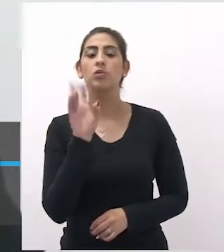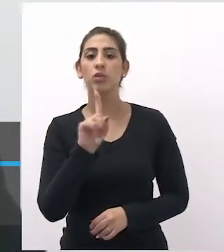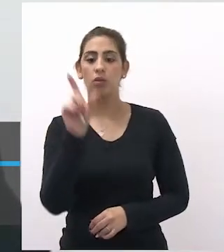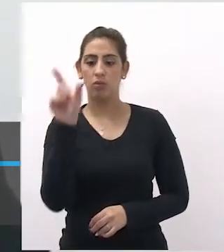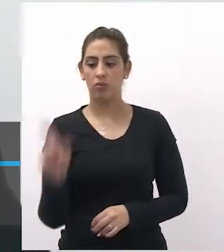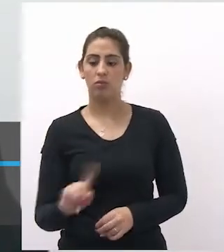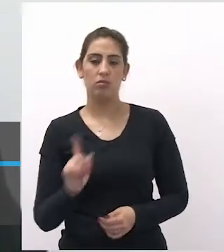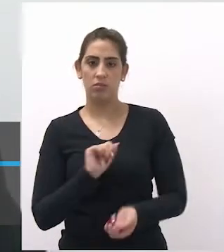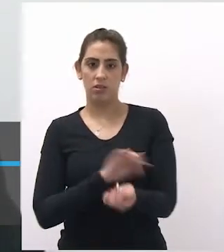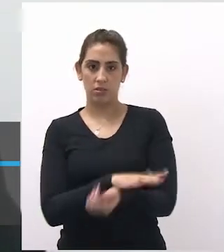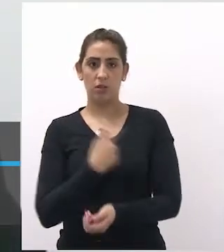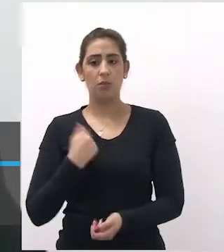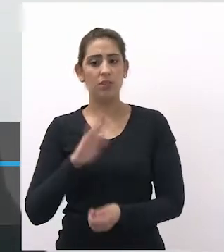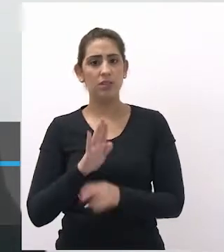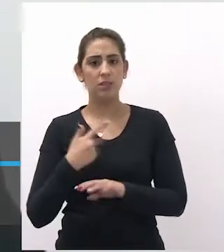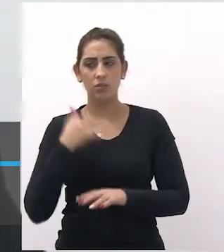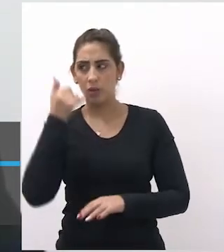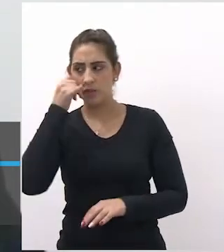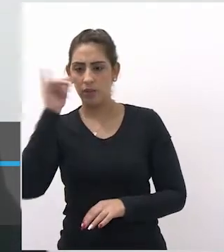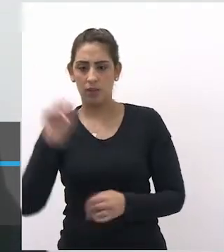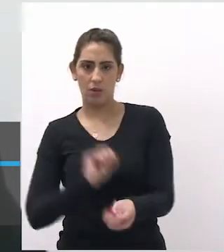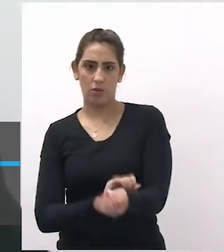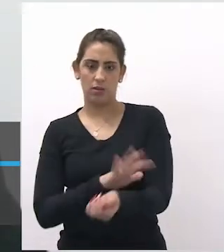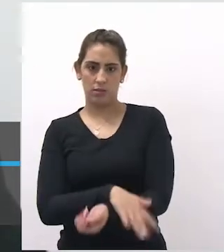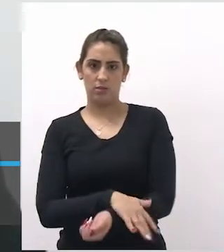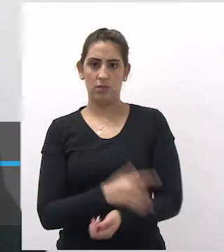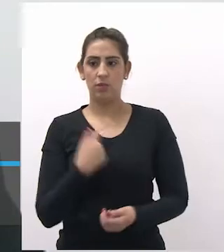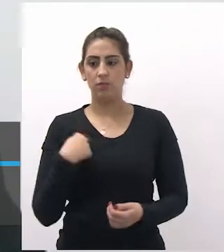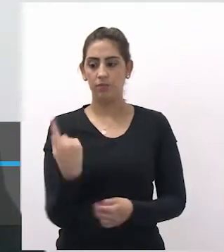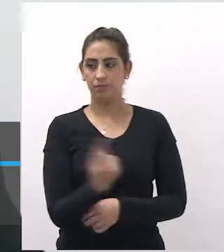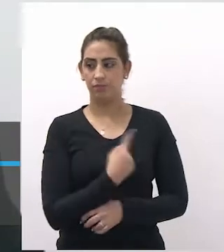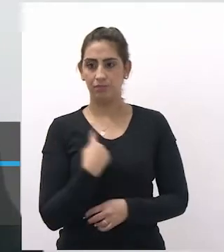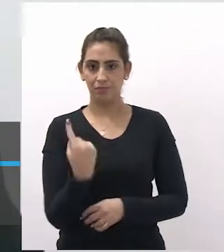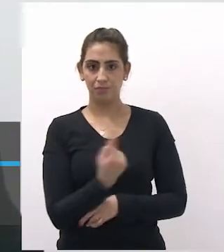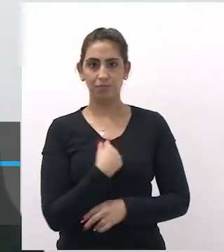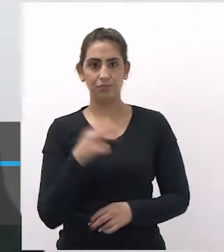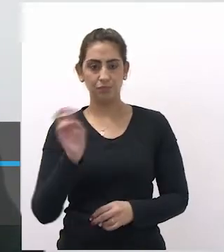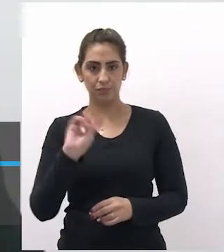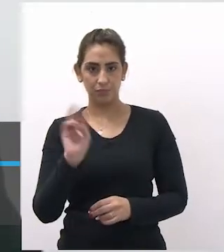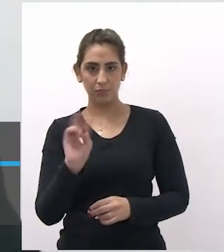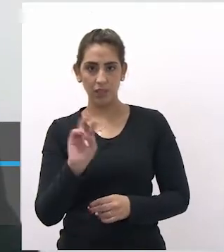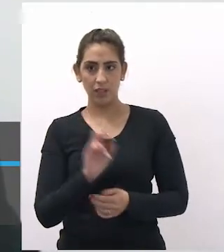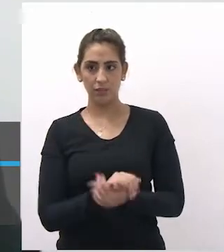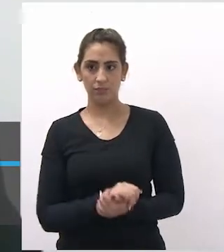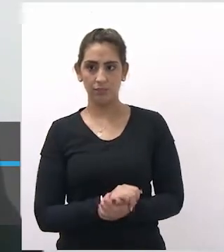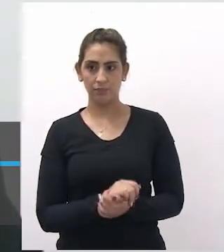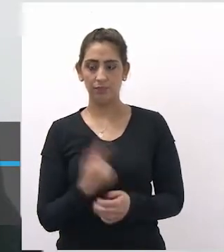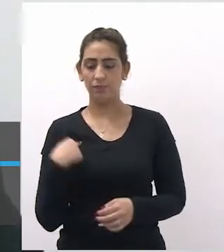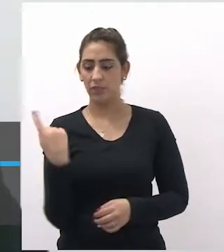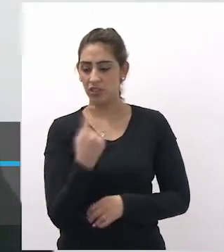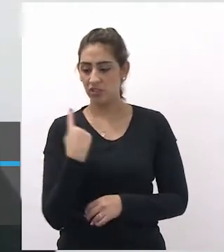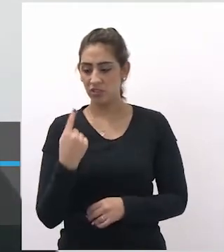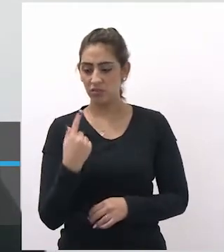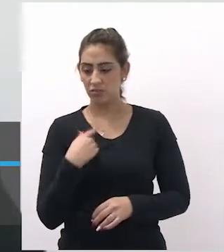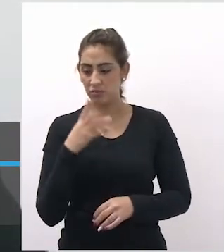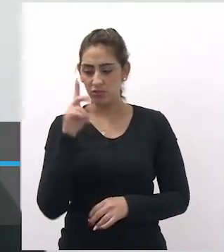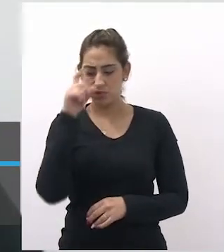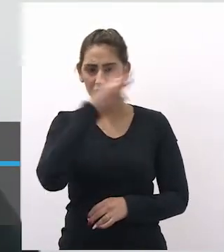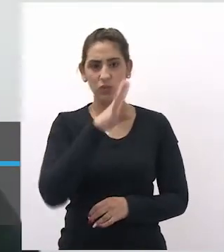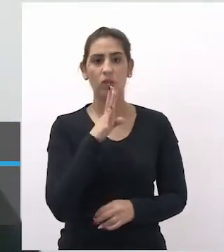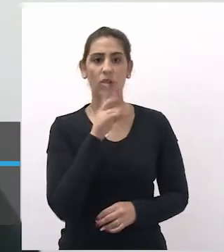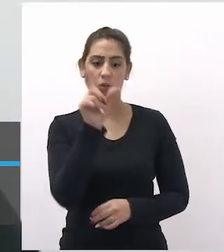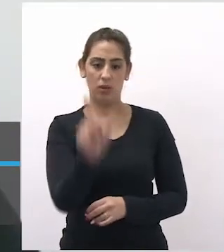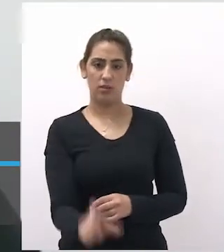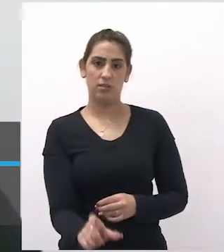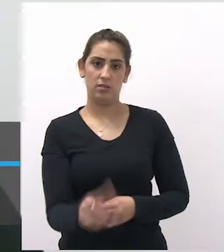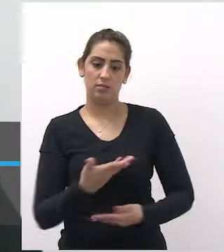preciso ser antirracista. E para a gente que não tem pele retinta, é muito difícil reconhecer privilégios, né? Eu